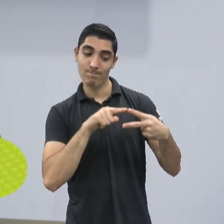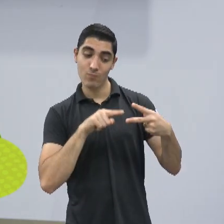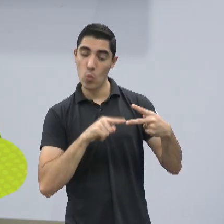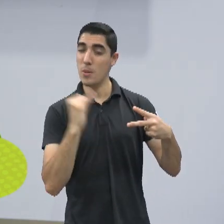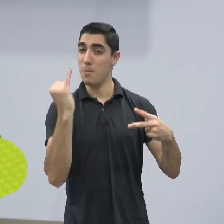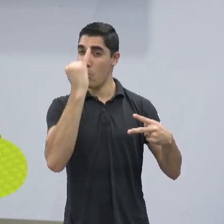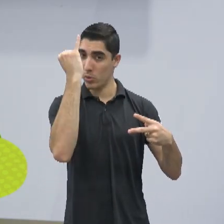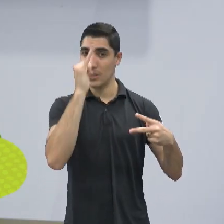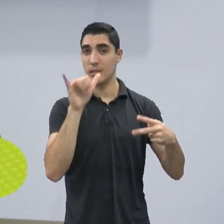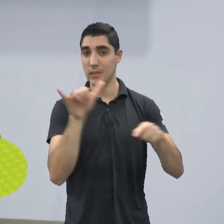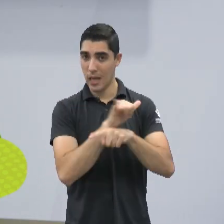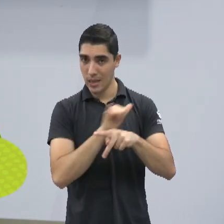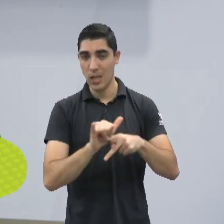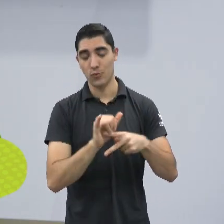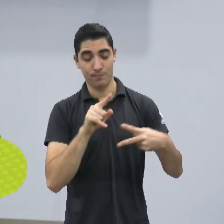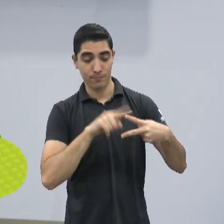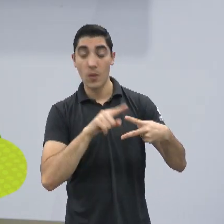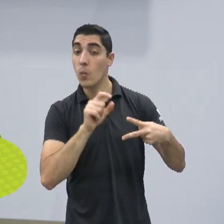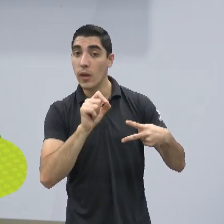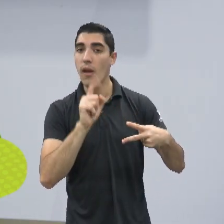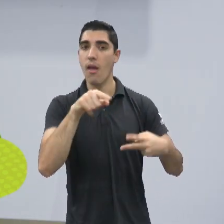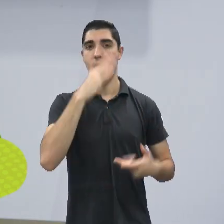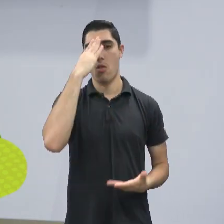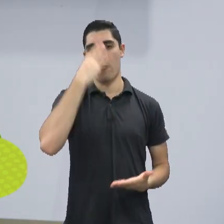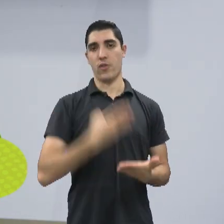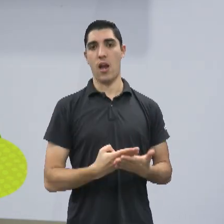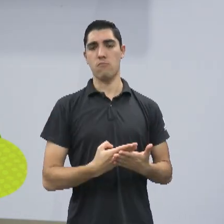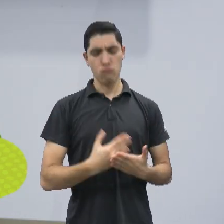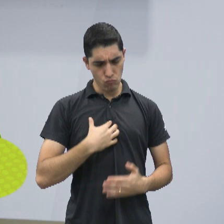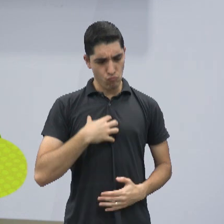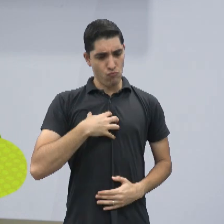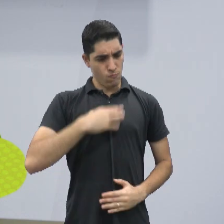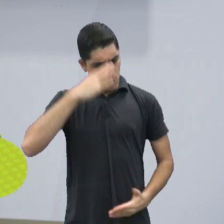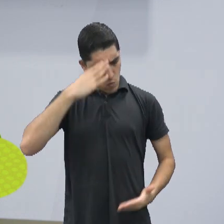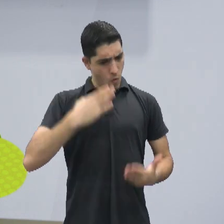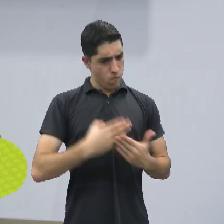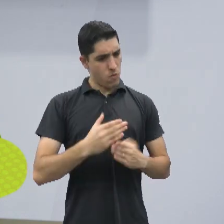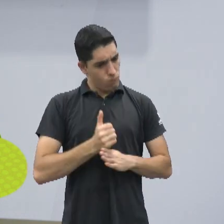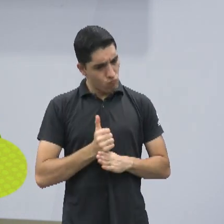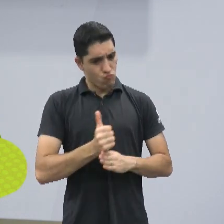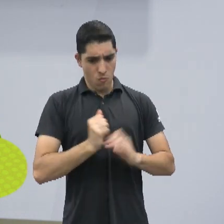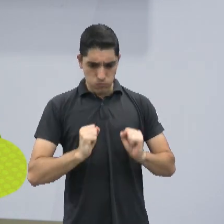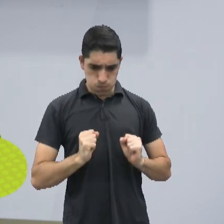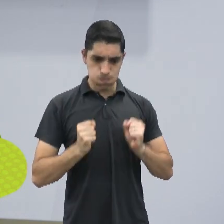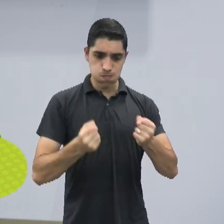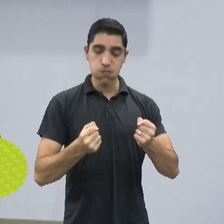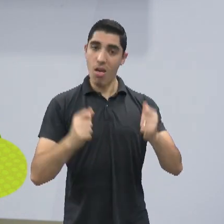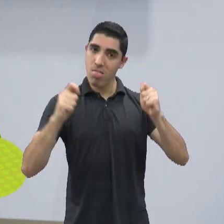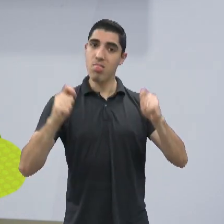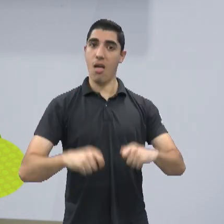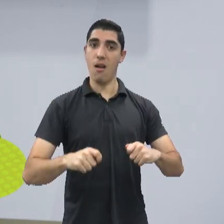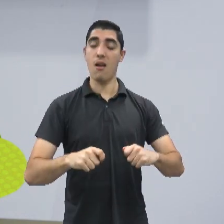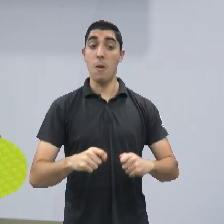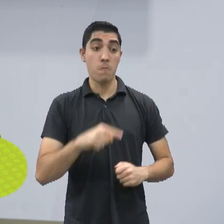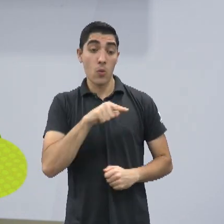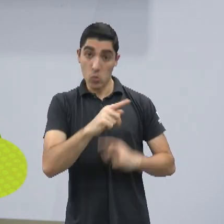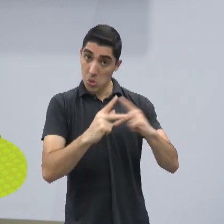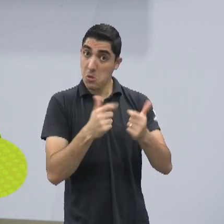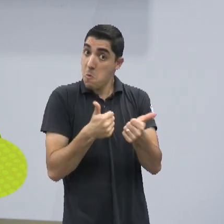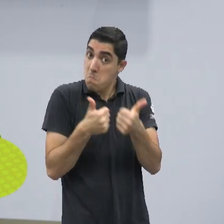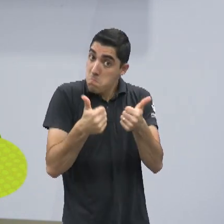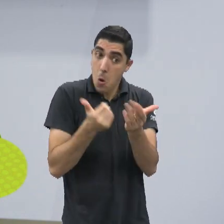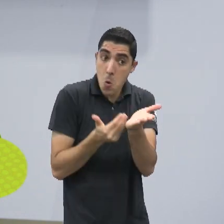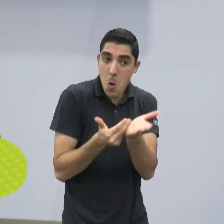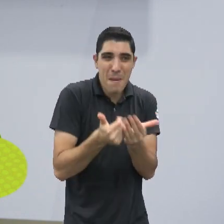importantes. Confiança, porque a partir da confiança você diminui a oscilação dentro das partidas. O time começa bem, oscila bastante